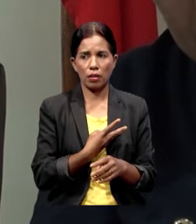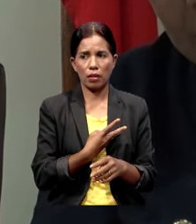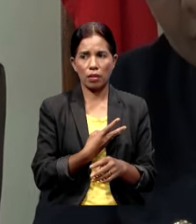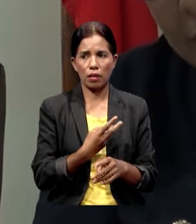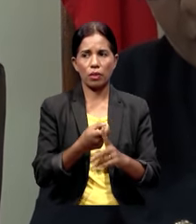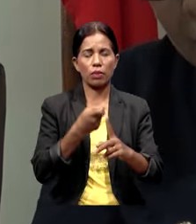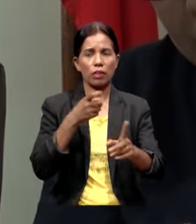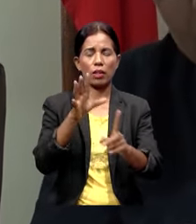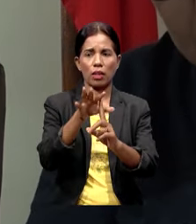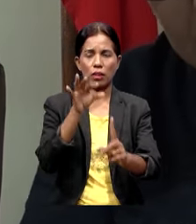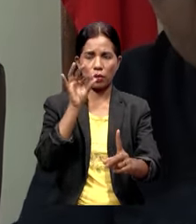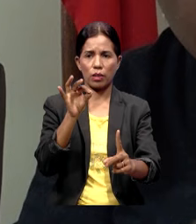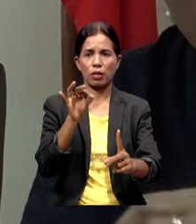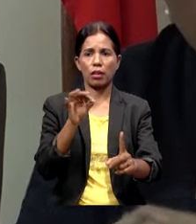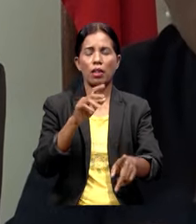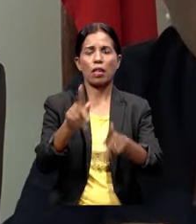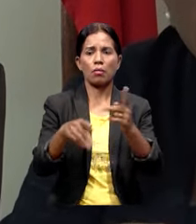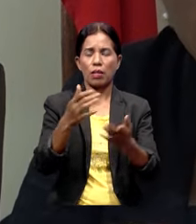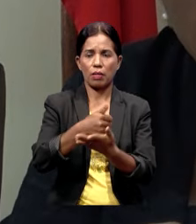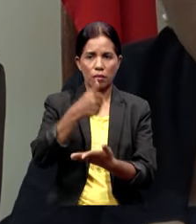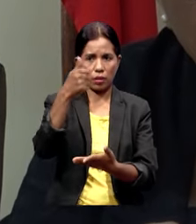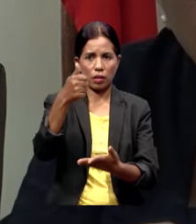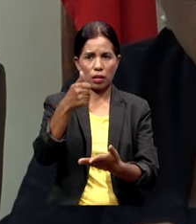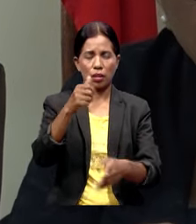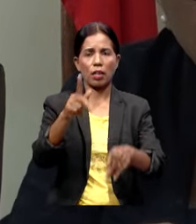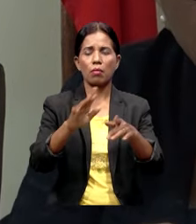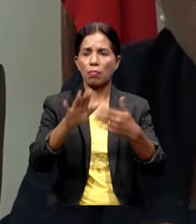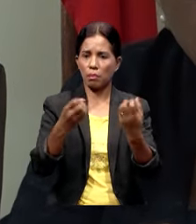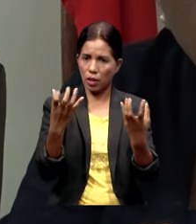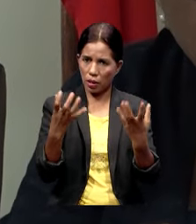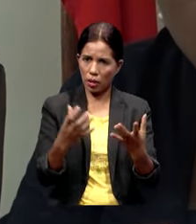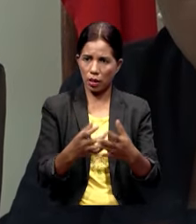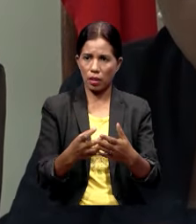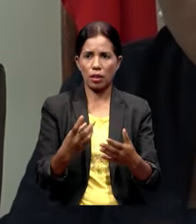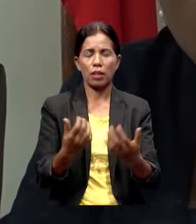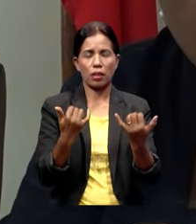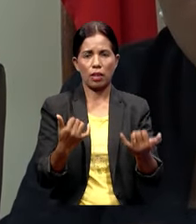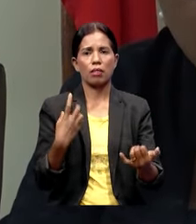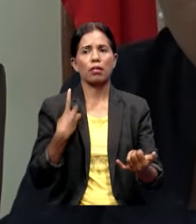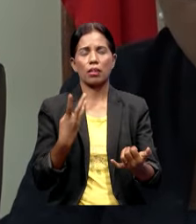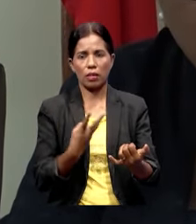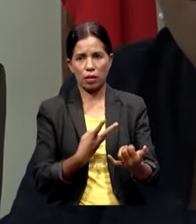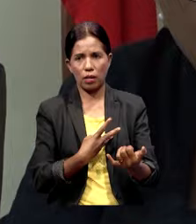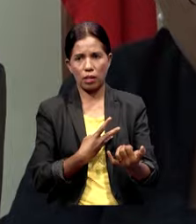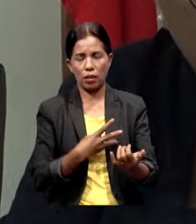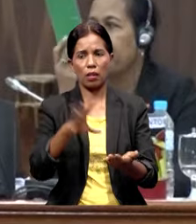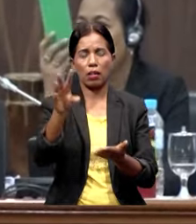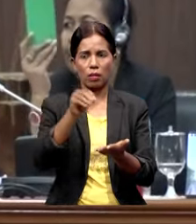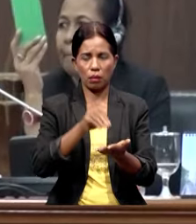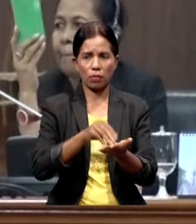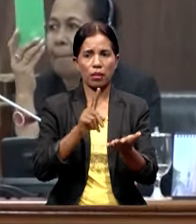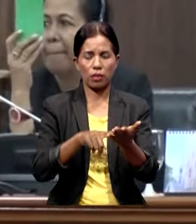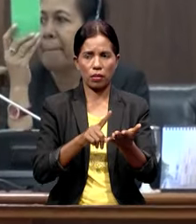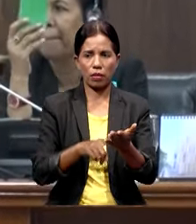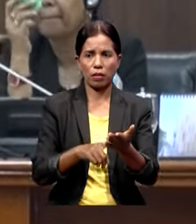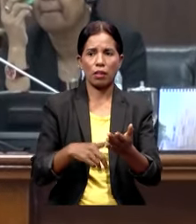liusi eleições é uma mana é uma maioria e da nem acá está adoptar na discussão. Antes